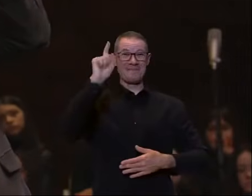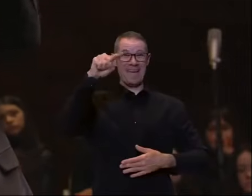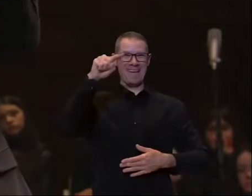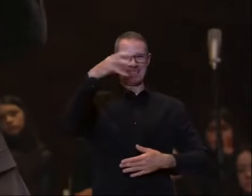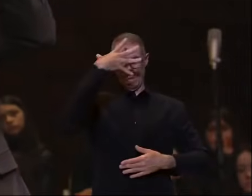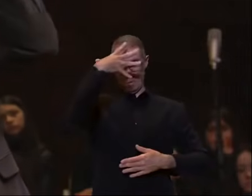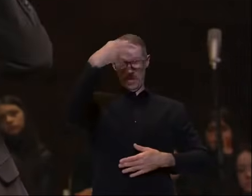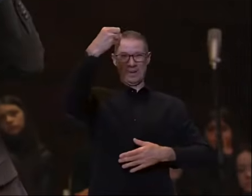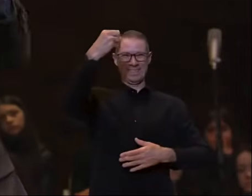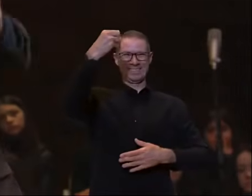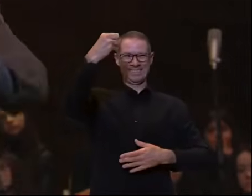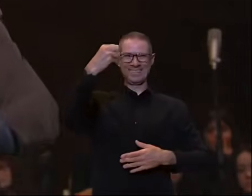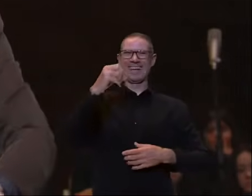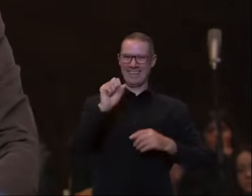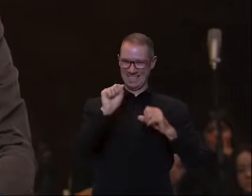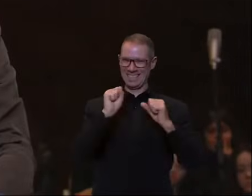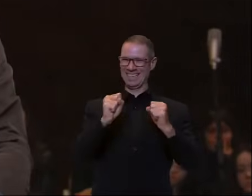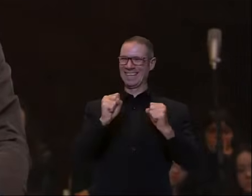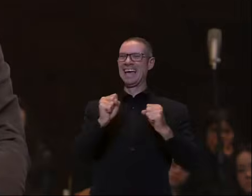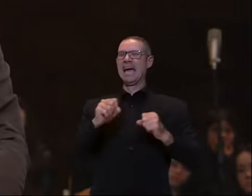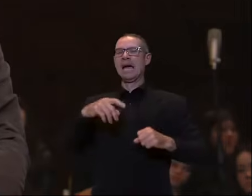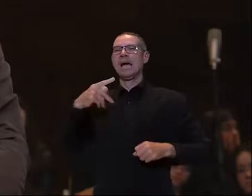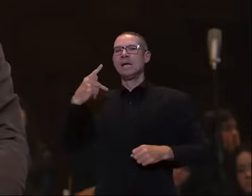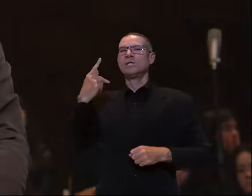na tua vida.